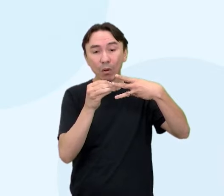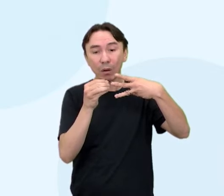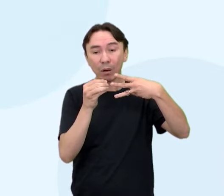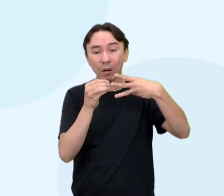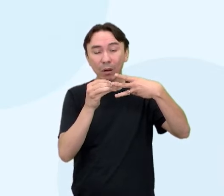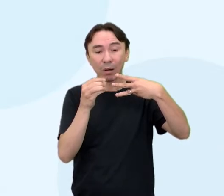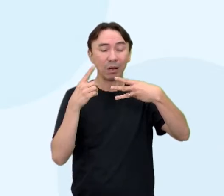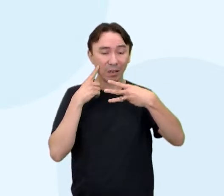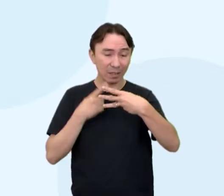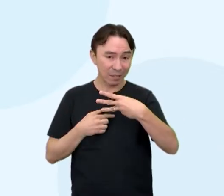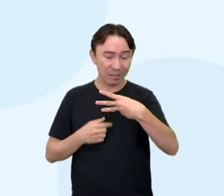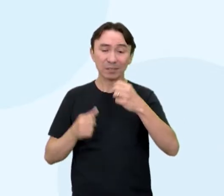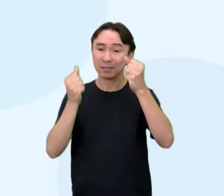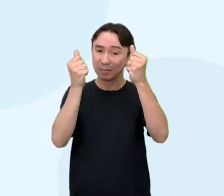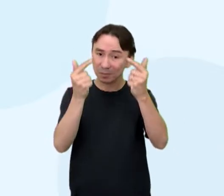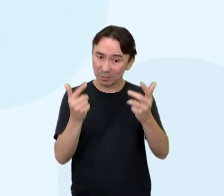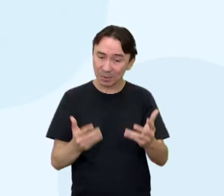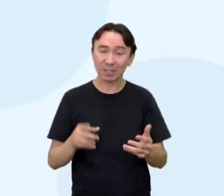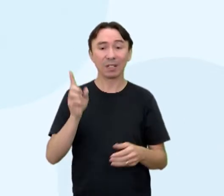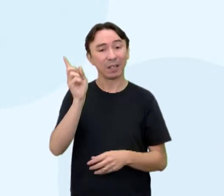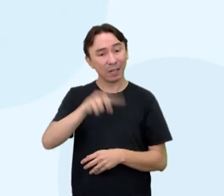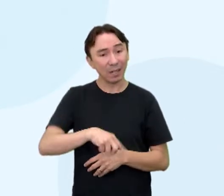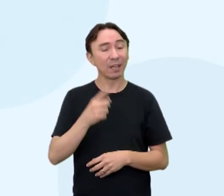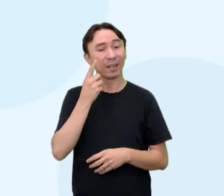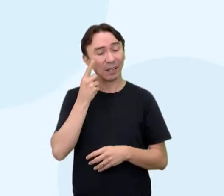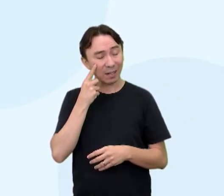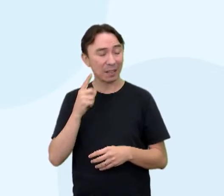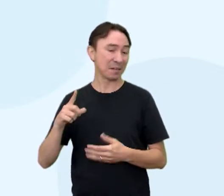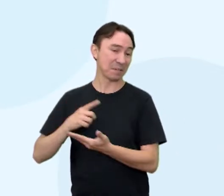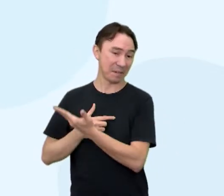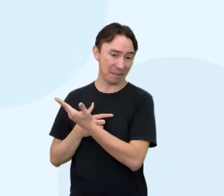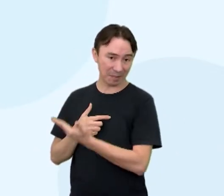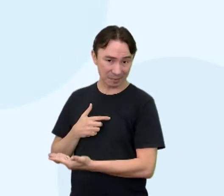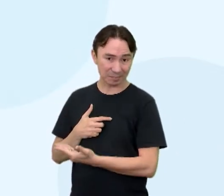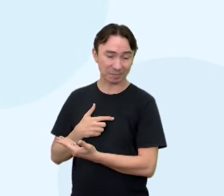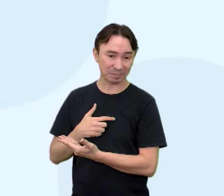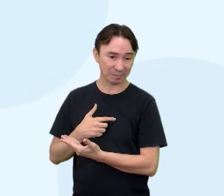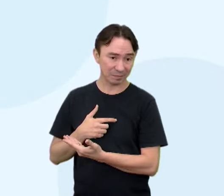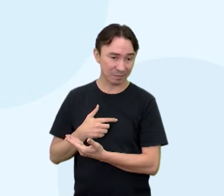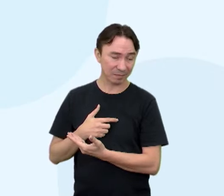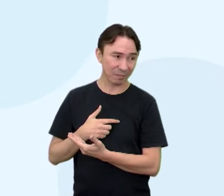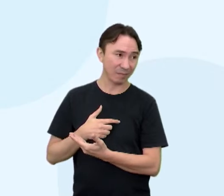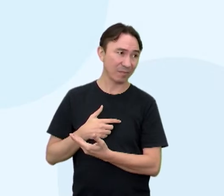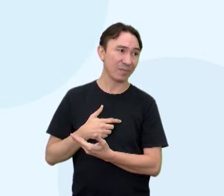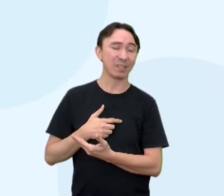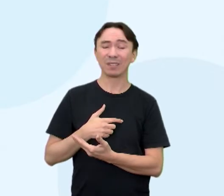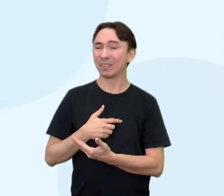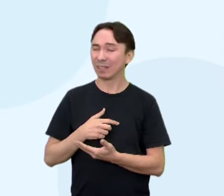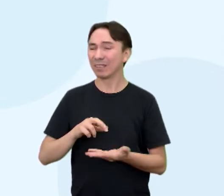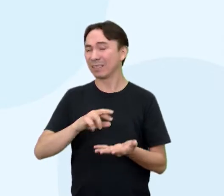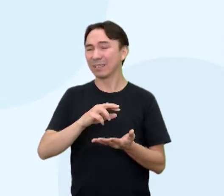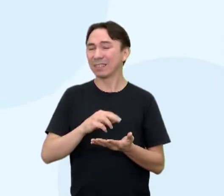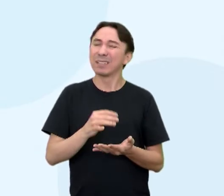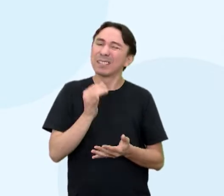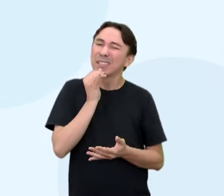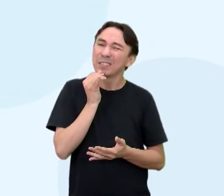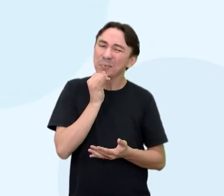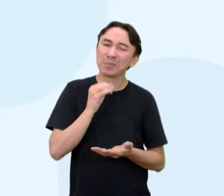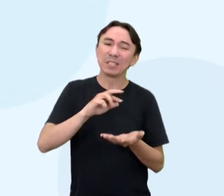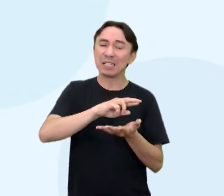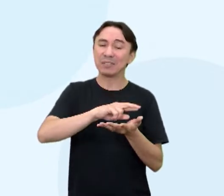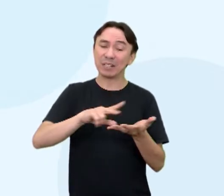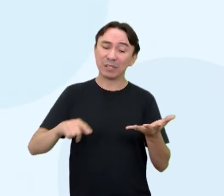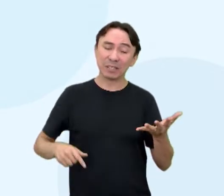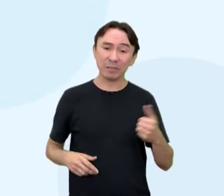superfície do planeta, que está lá mostrando lá a litosfera, né? Então são vários os exemplos que a gente poderia colocar aqui para